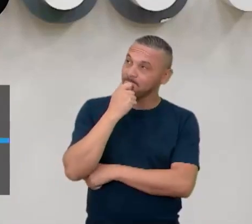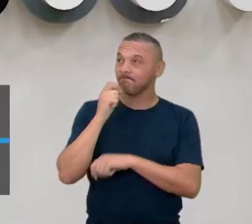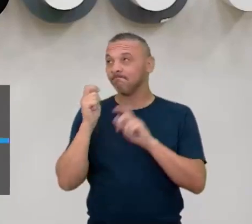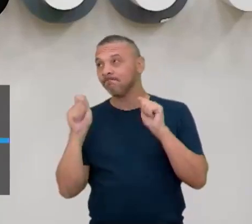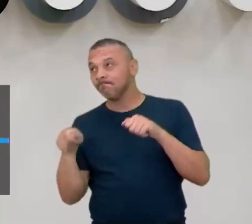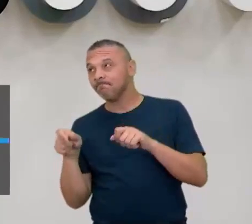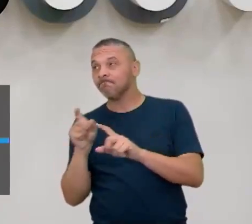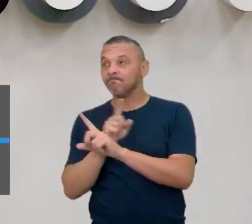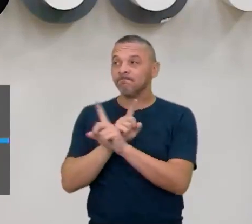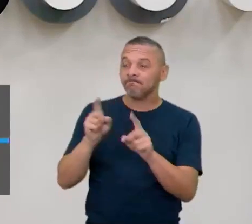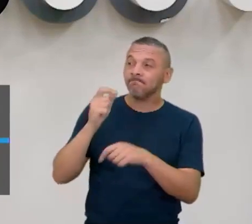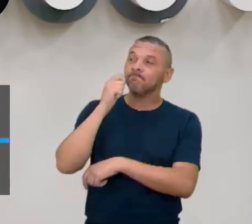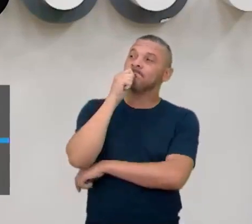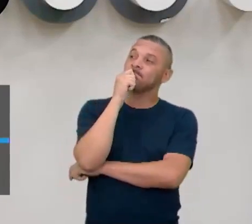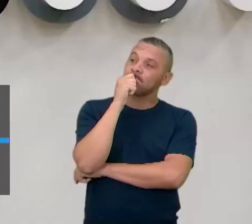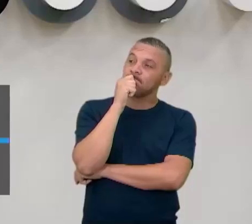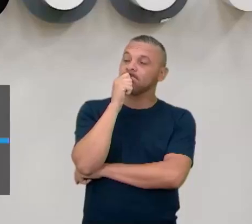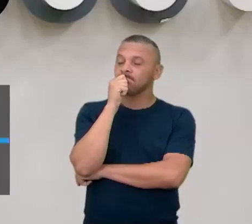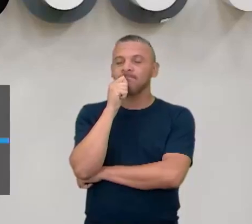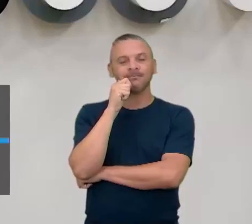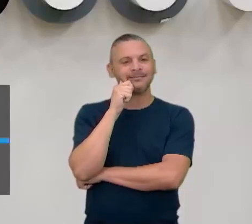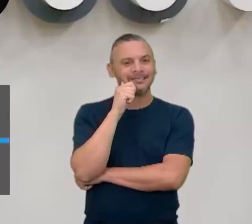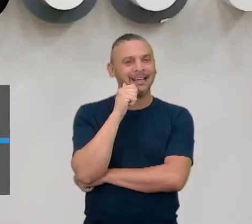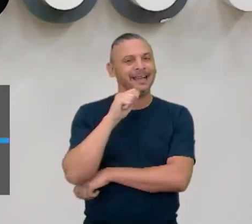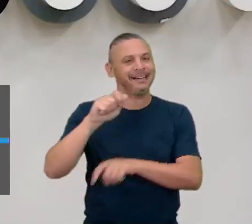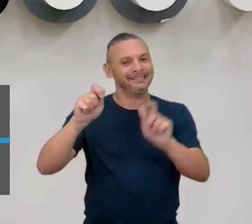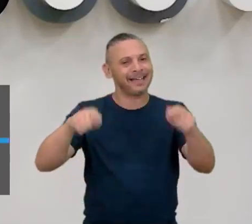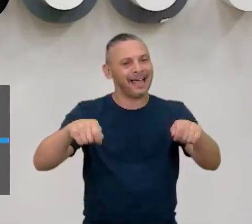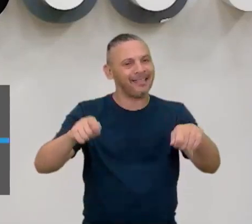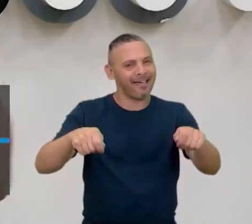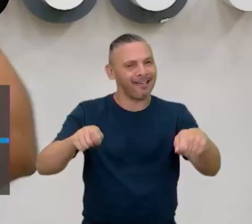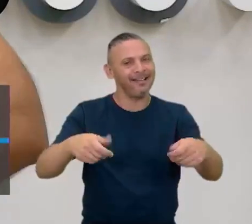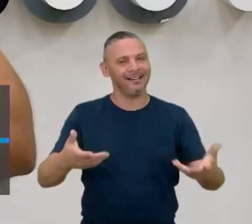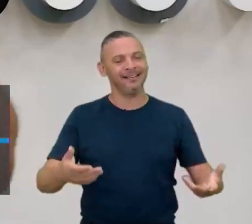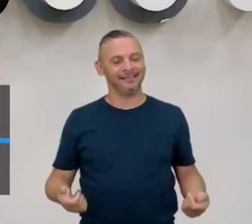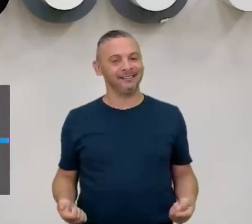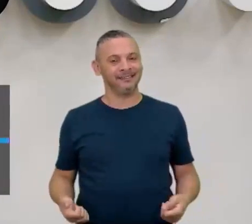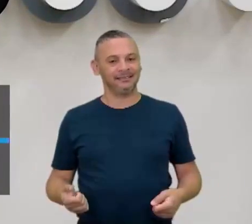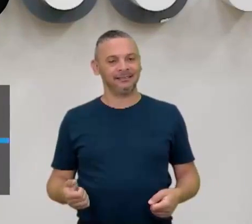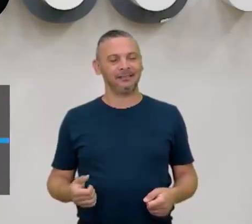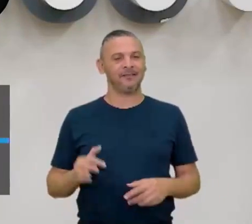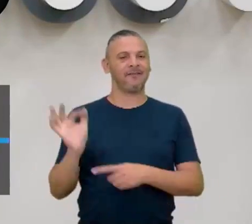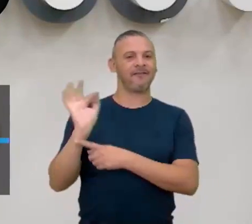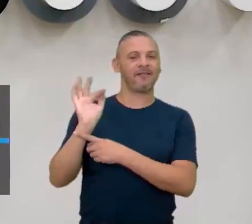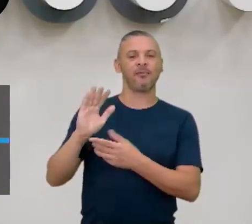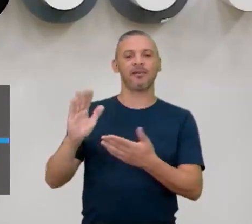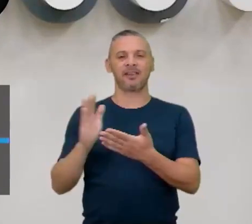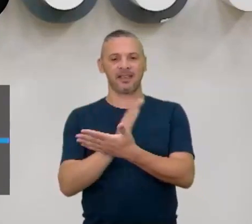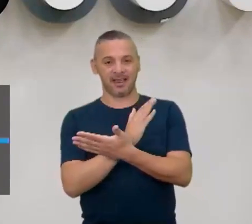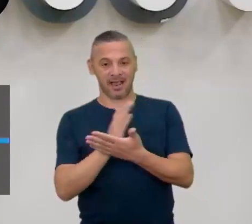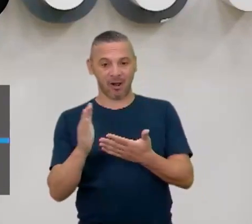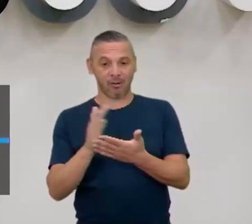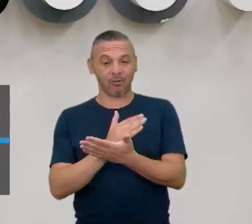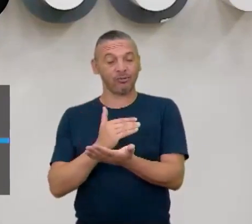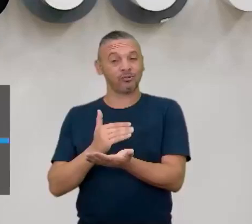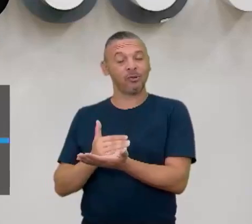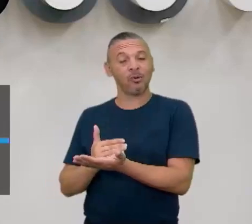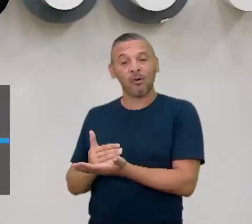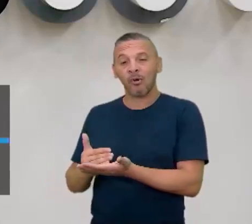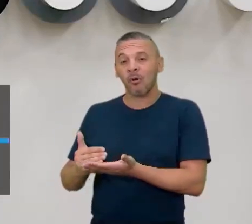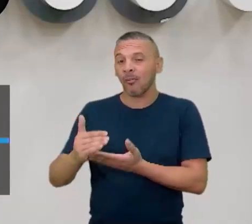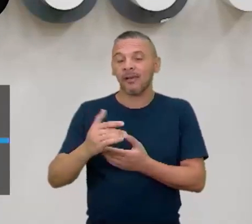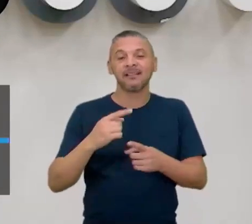E aí? Galera, eu acho que é possível sim, hein? A gente tem alguns filmes e algumas peças que nascem aí